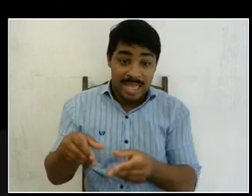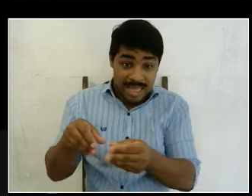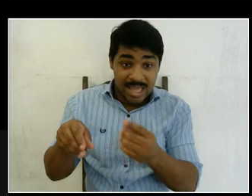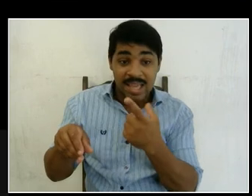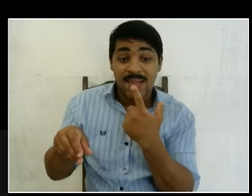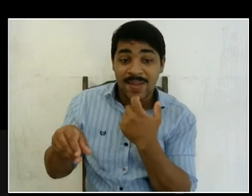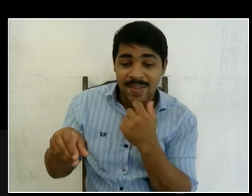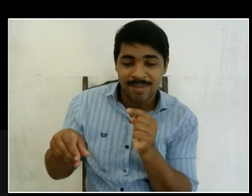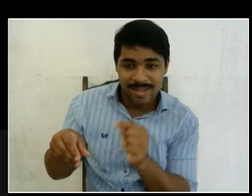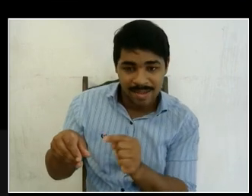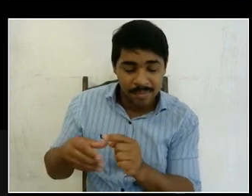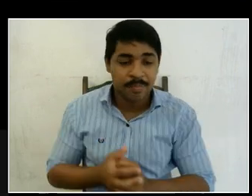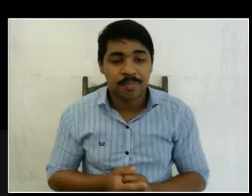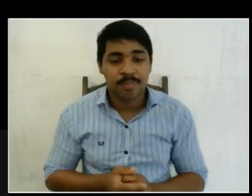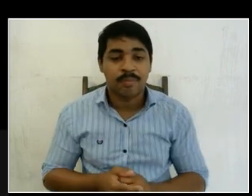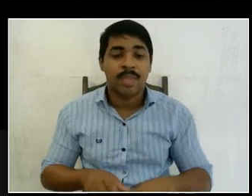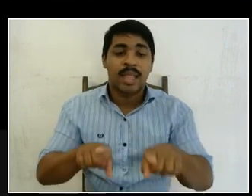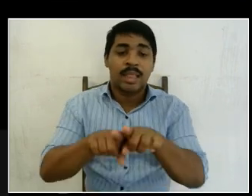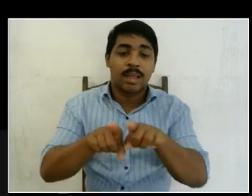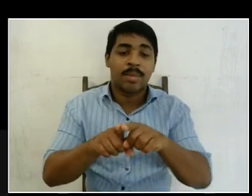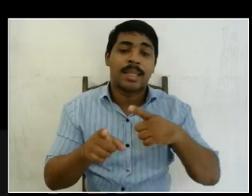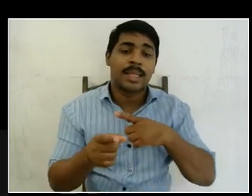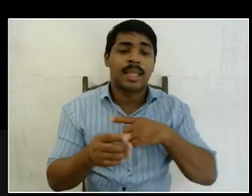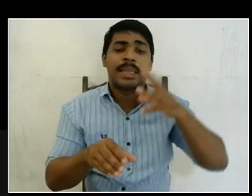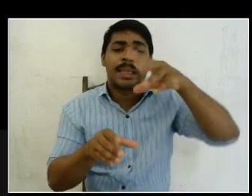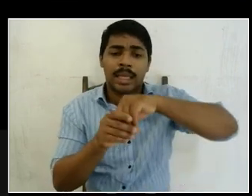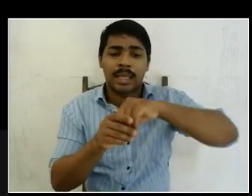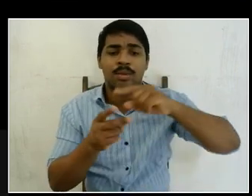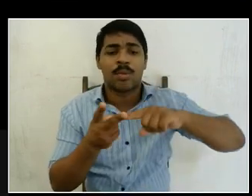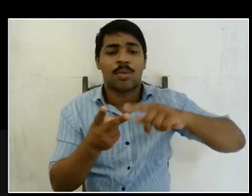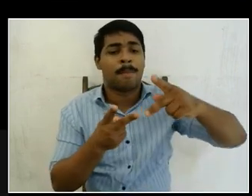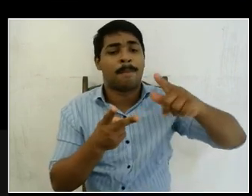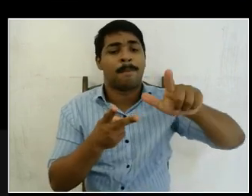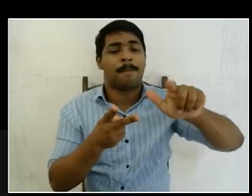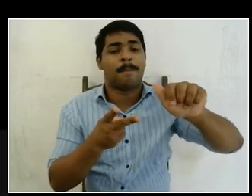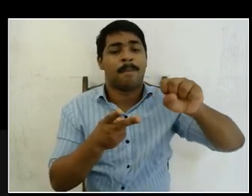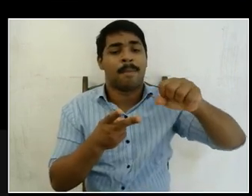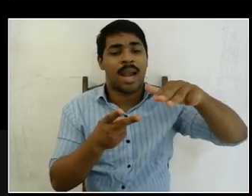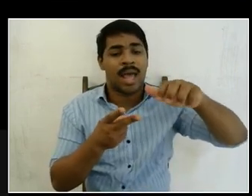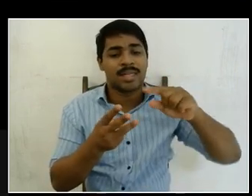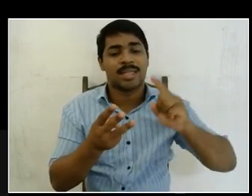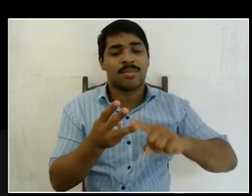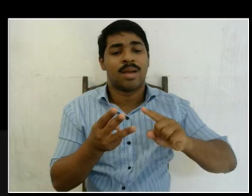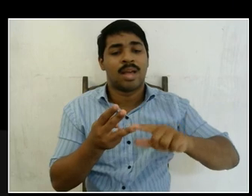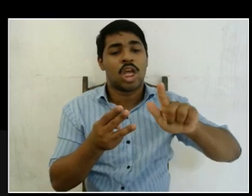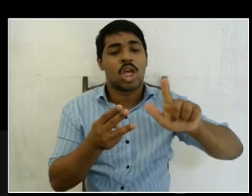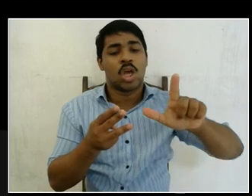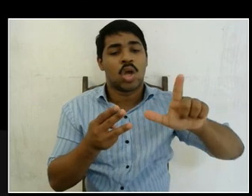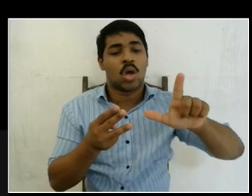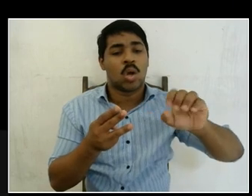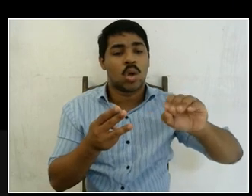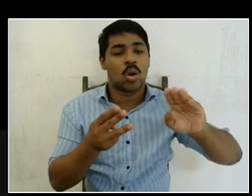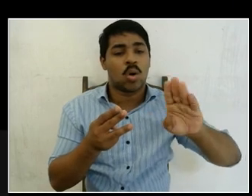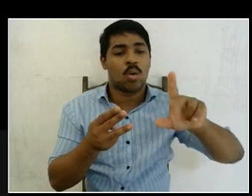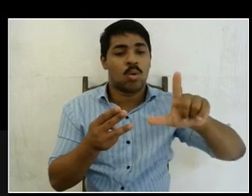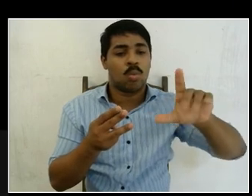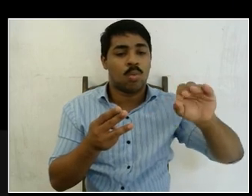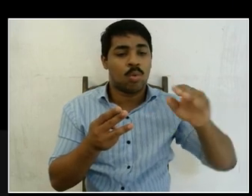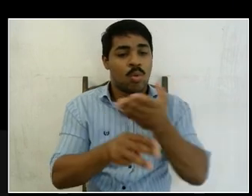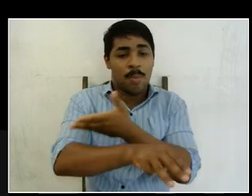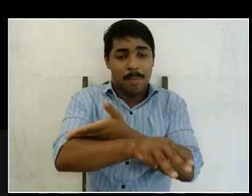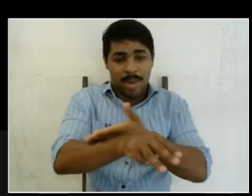aqui, tá? Pelo plasma, que seria a parte líquida, toda essa parte que está entre as células, e também pelas